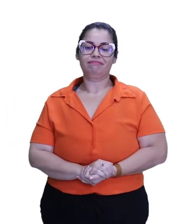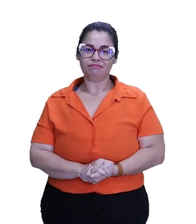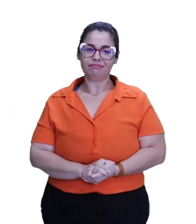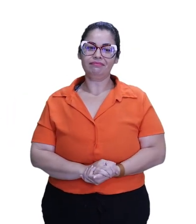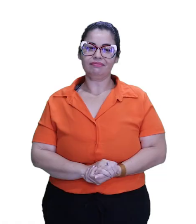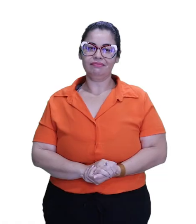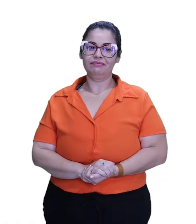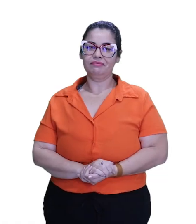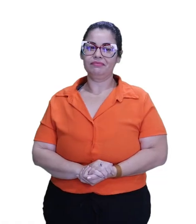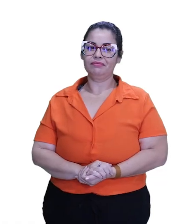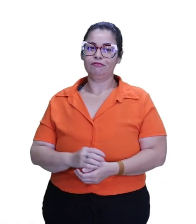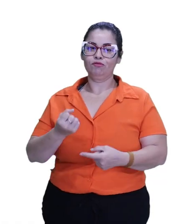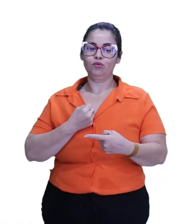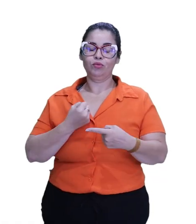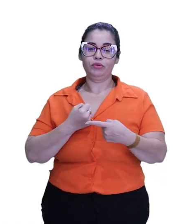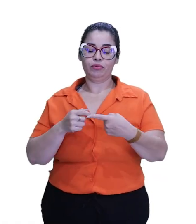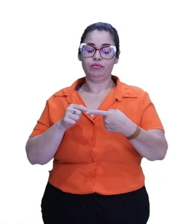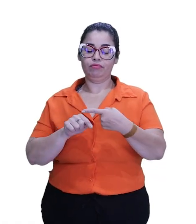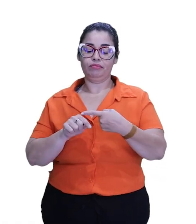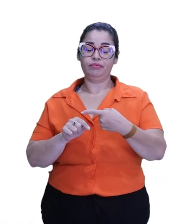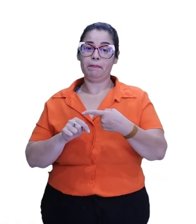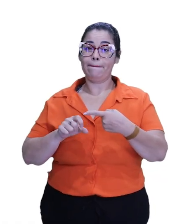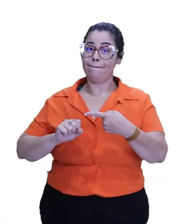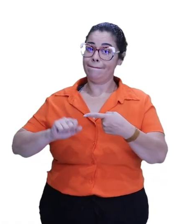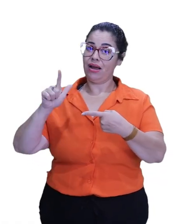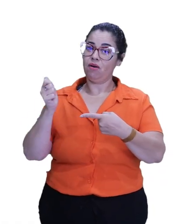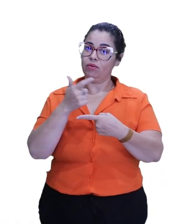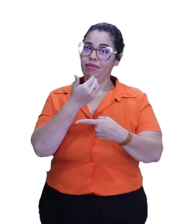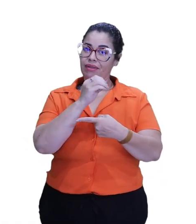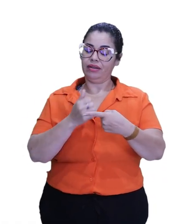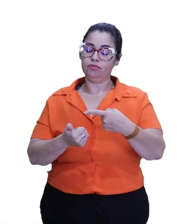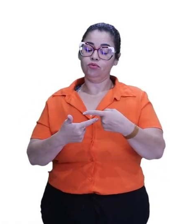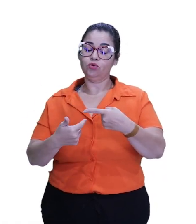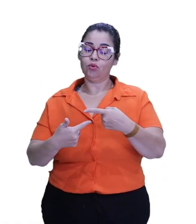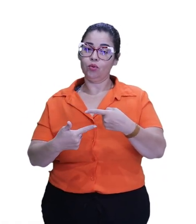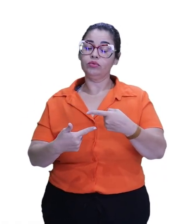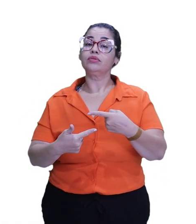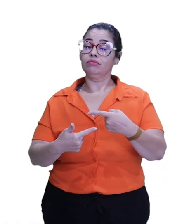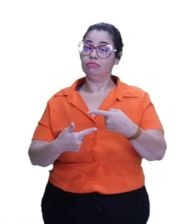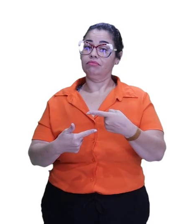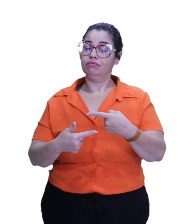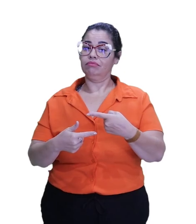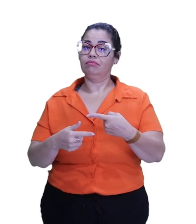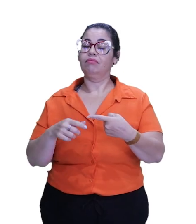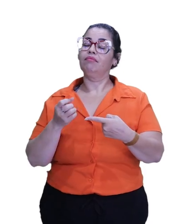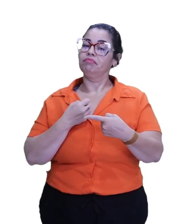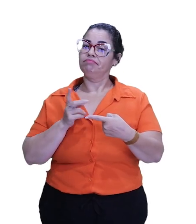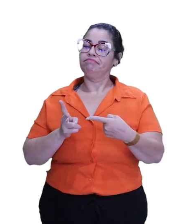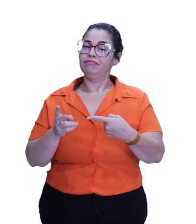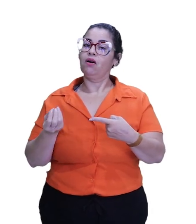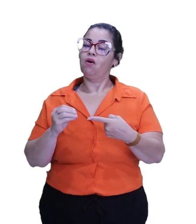Quando o denominador for maior do que 10, nós vamos ler os números normalmente, como um número